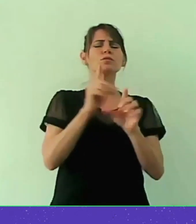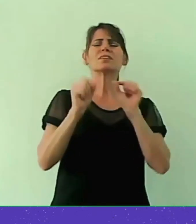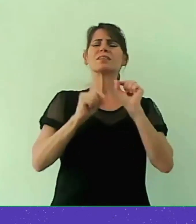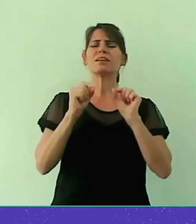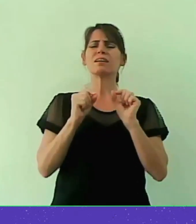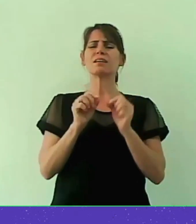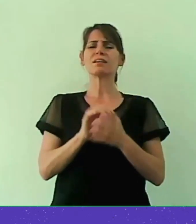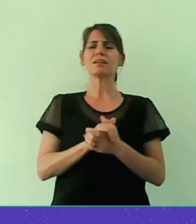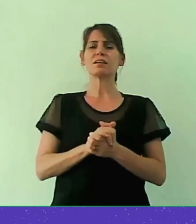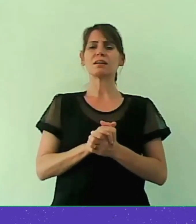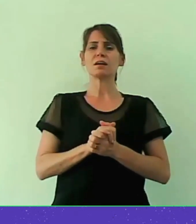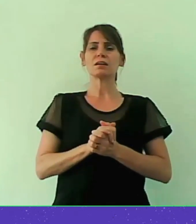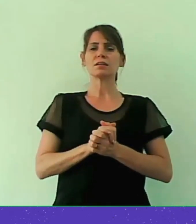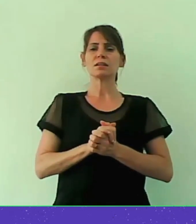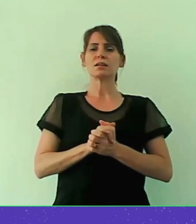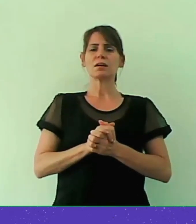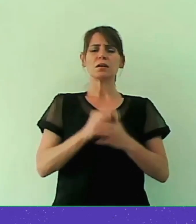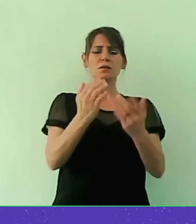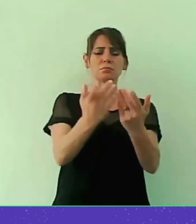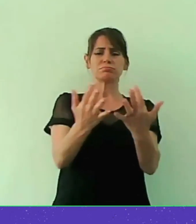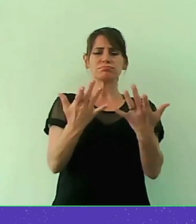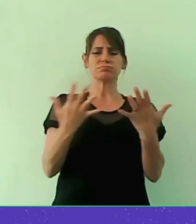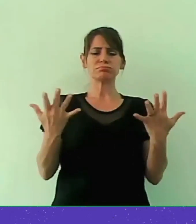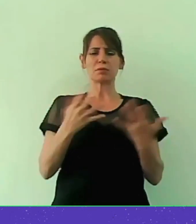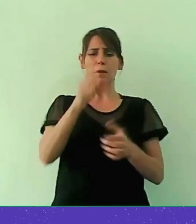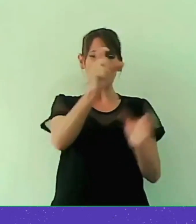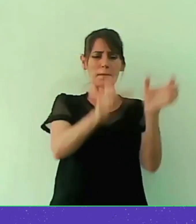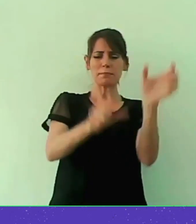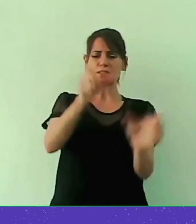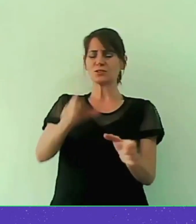são multidões como ovelhas sem pastor,